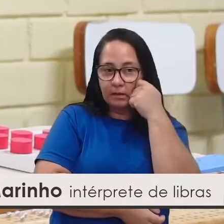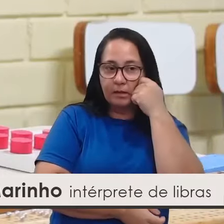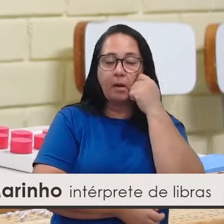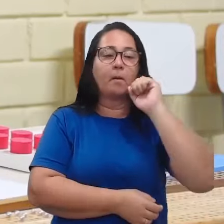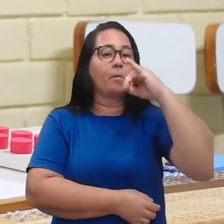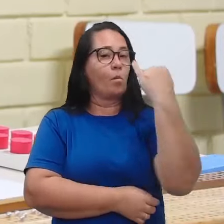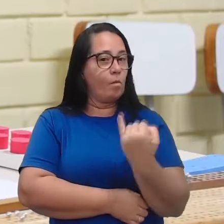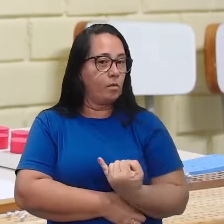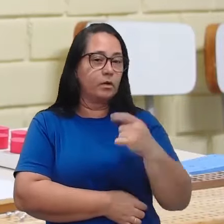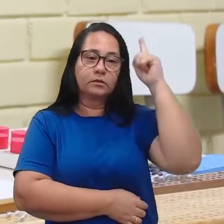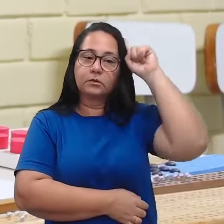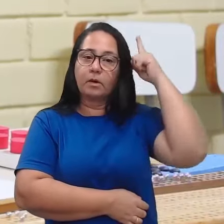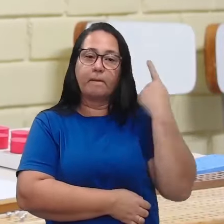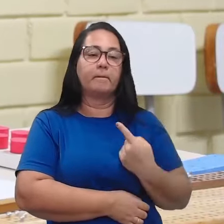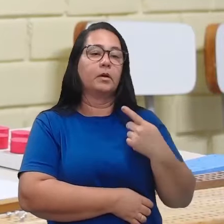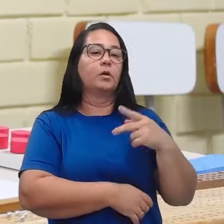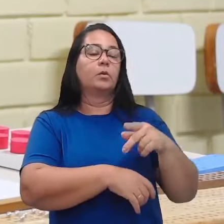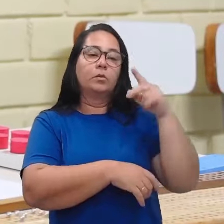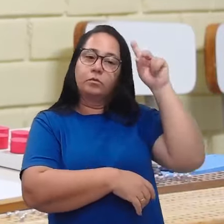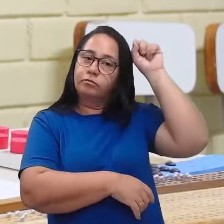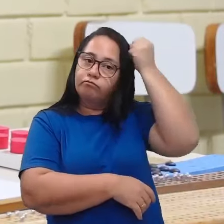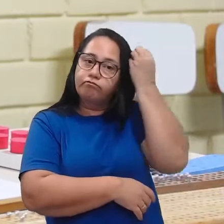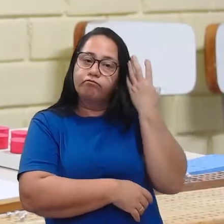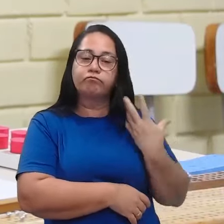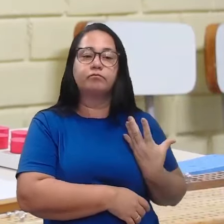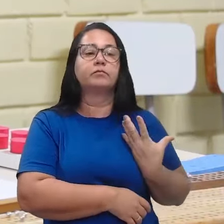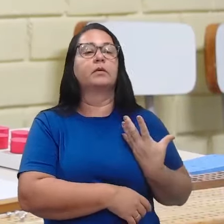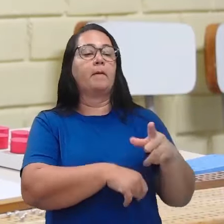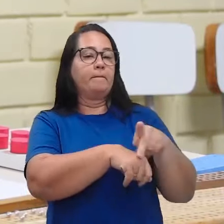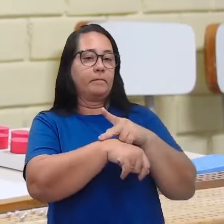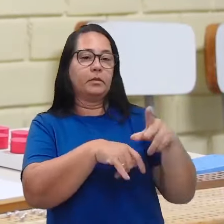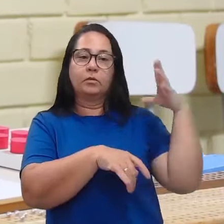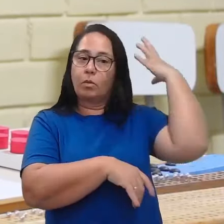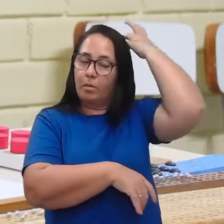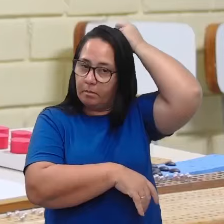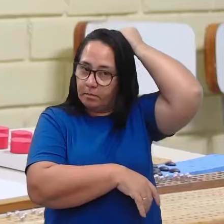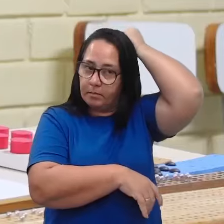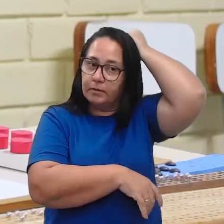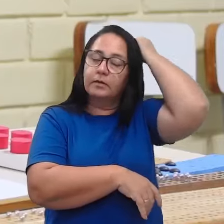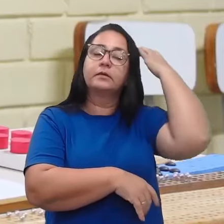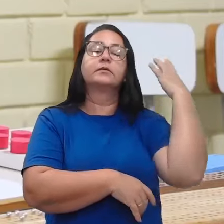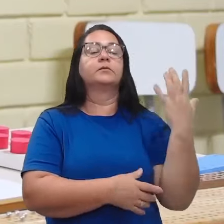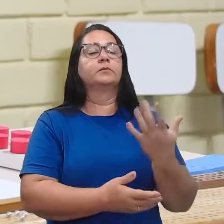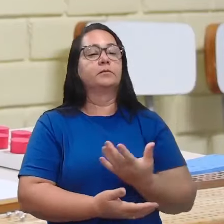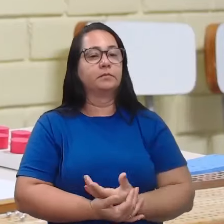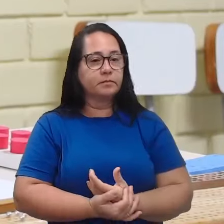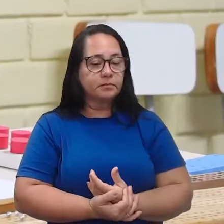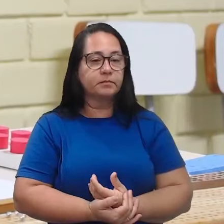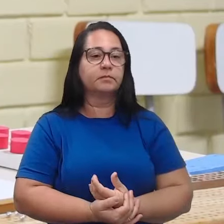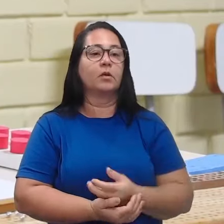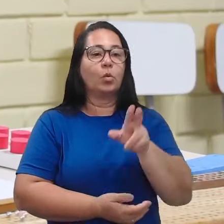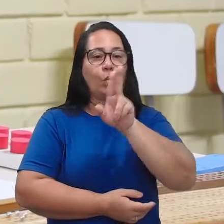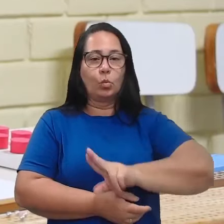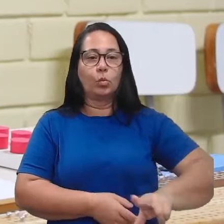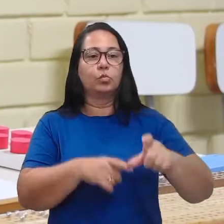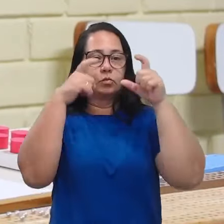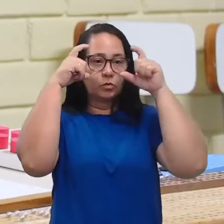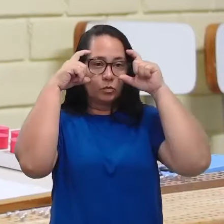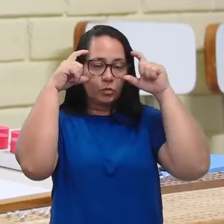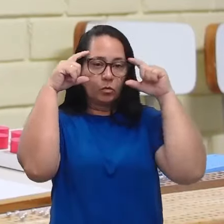magra, tenho os cabelos pretos, crespos, eles estão amarrados atrás da cabeça. Uso óculos